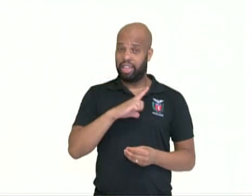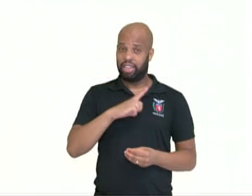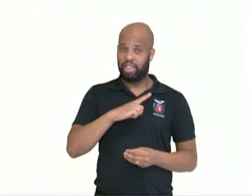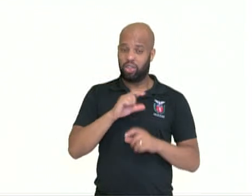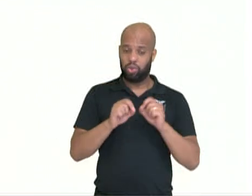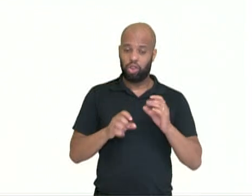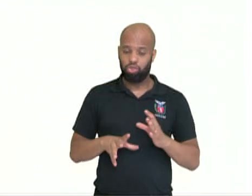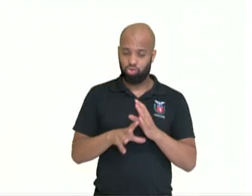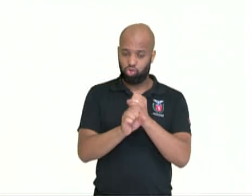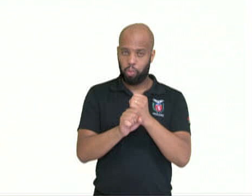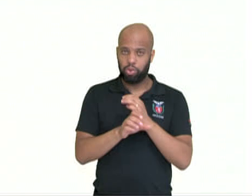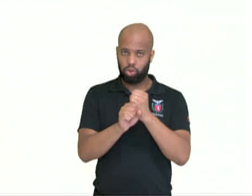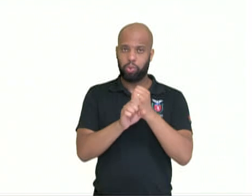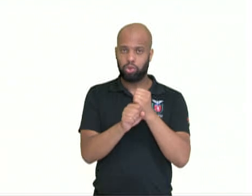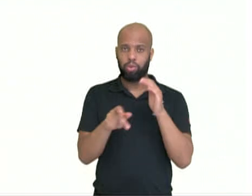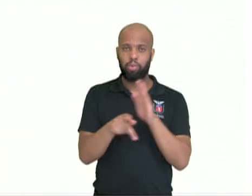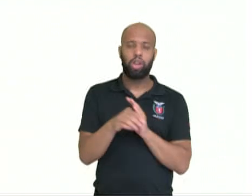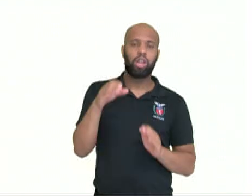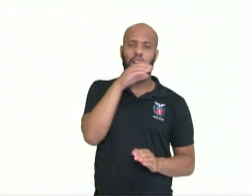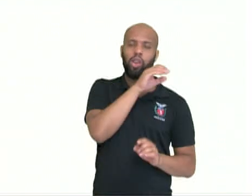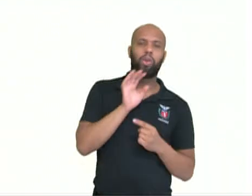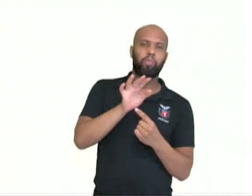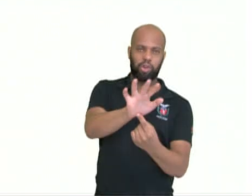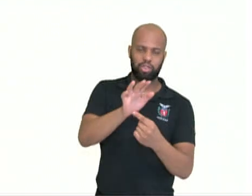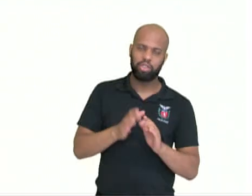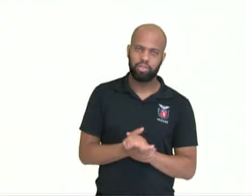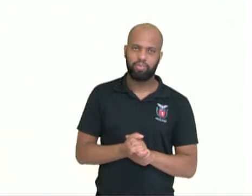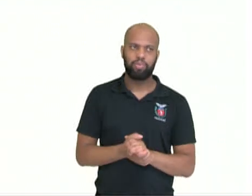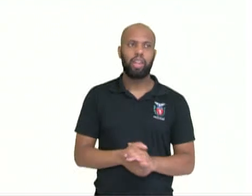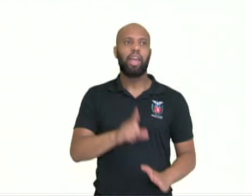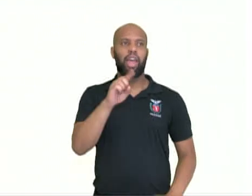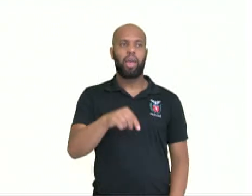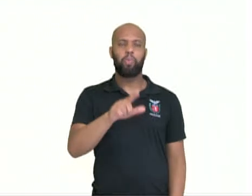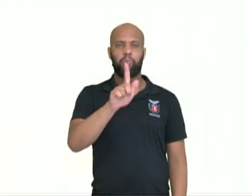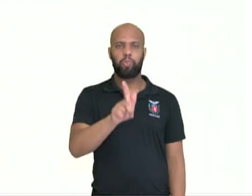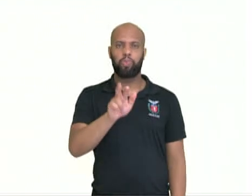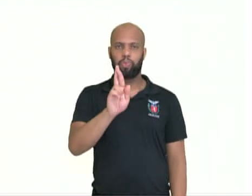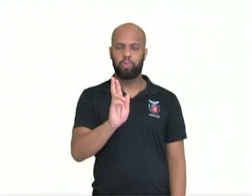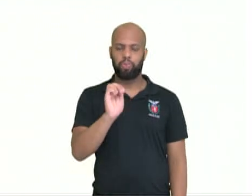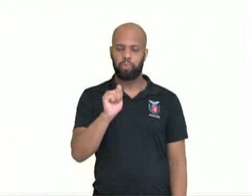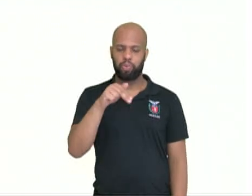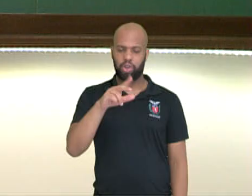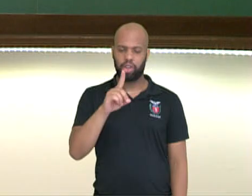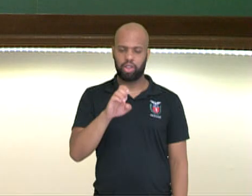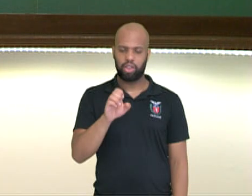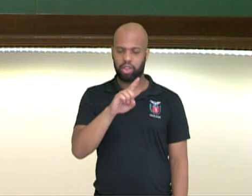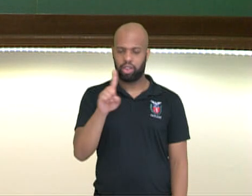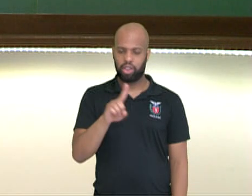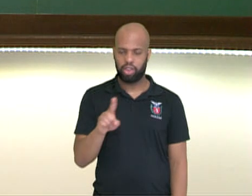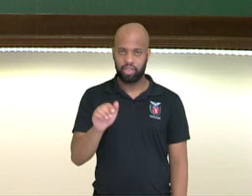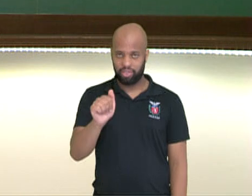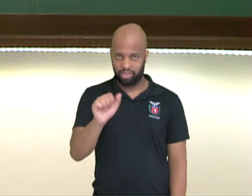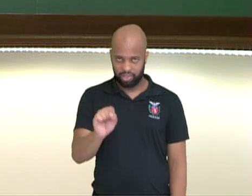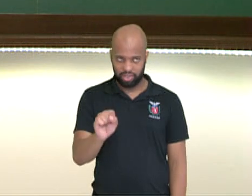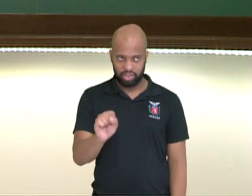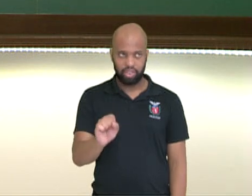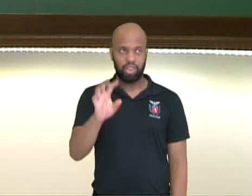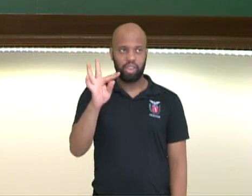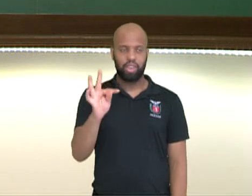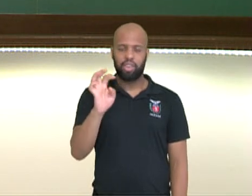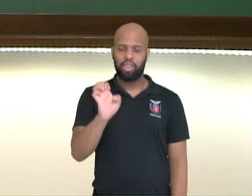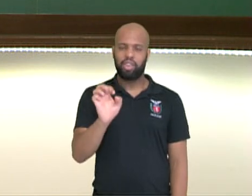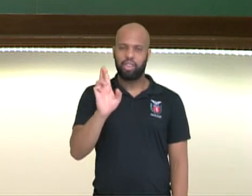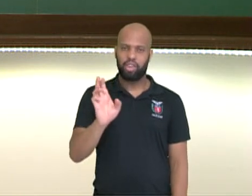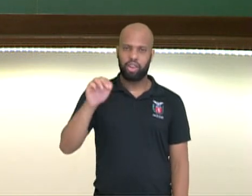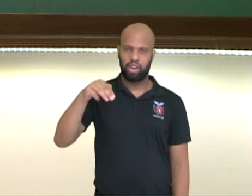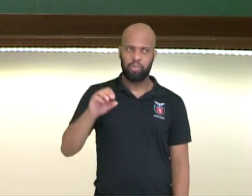termométrica. O que são grandezas termométricas? São grandezas que variam com a absorção do calor. A sua sensação térmica